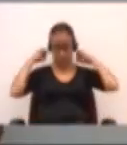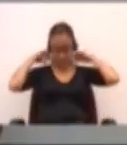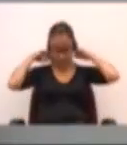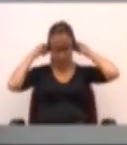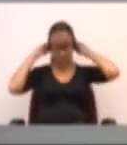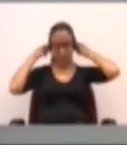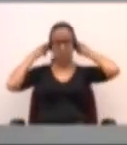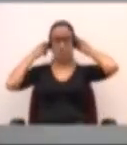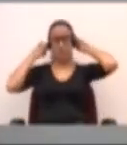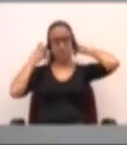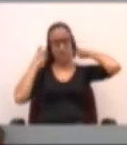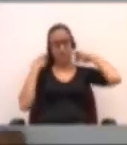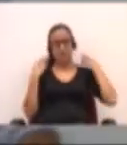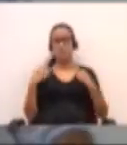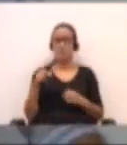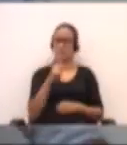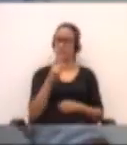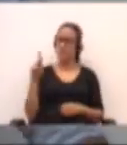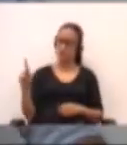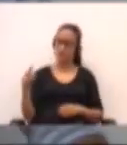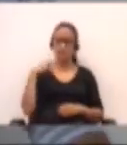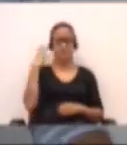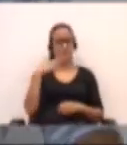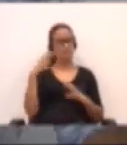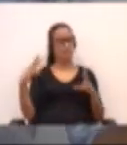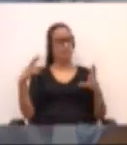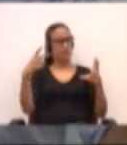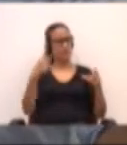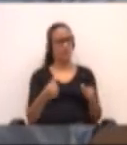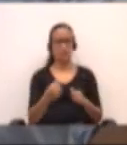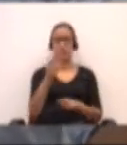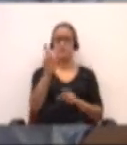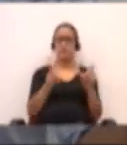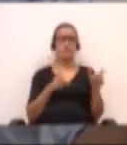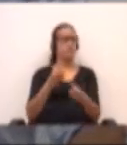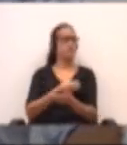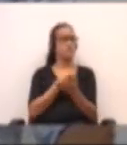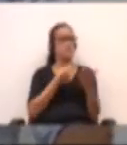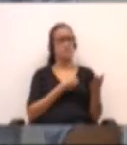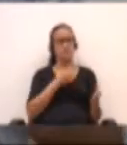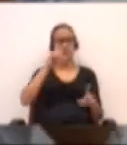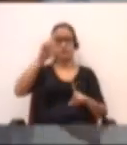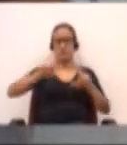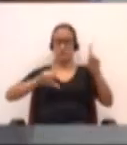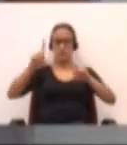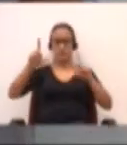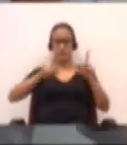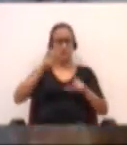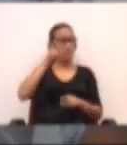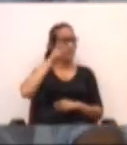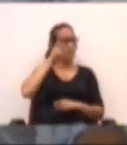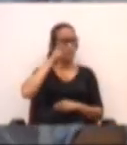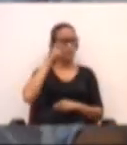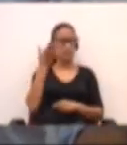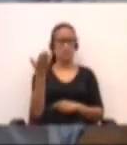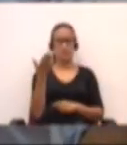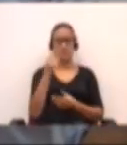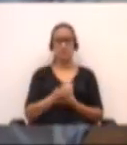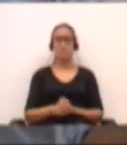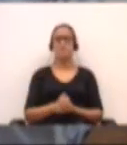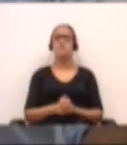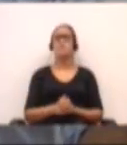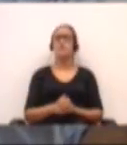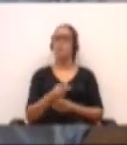Senhor presidente, nobres colegas, cidadãos que nos acompanham aqui, e saudação especial aos companheiros do assentamento